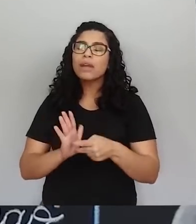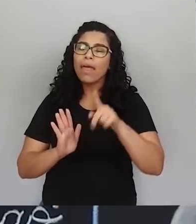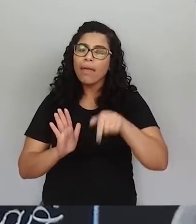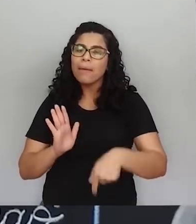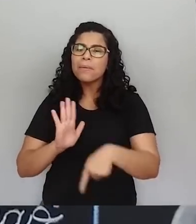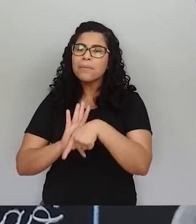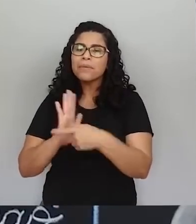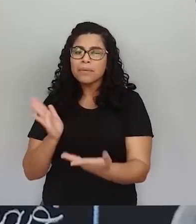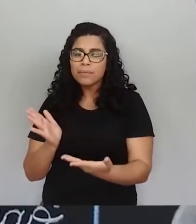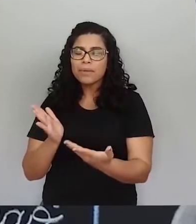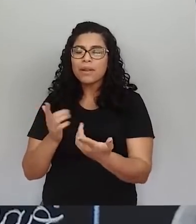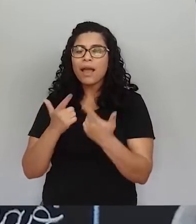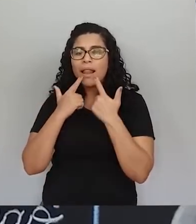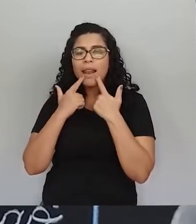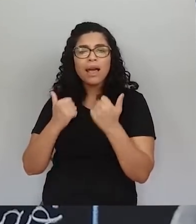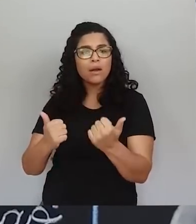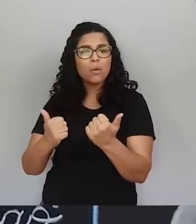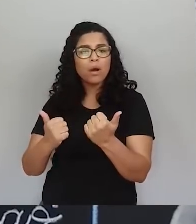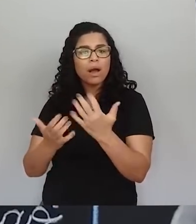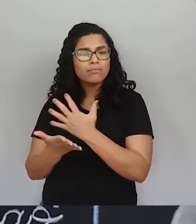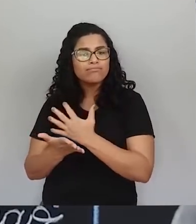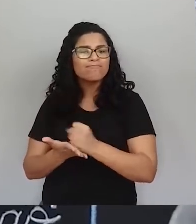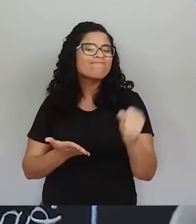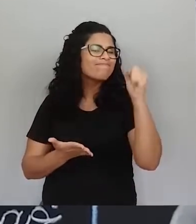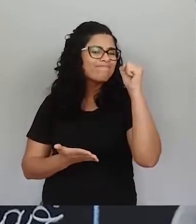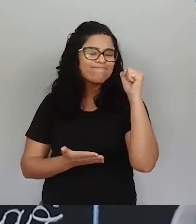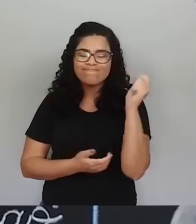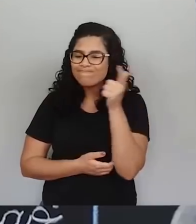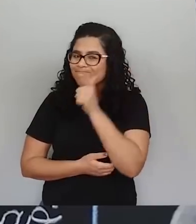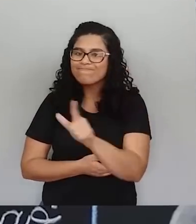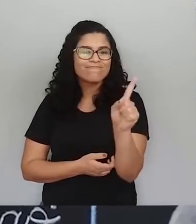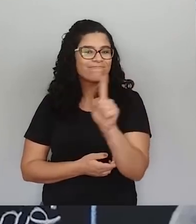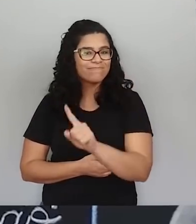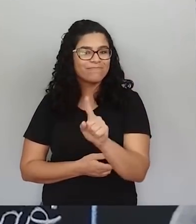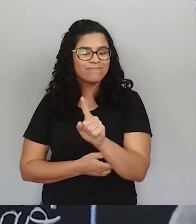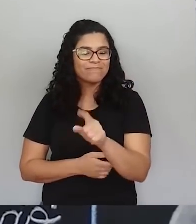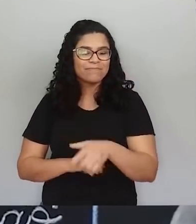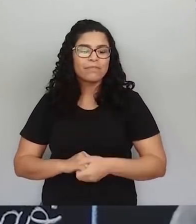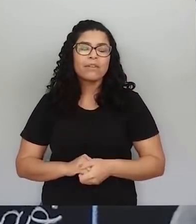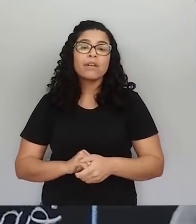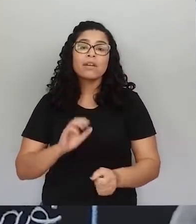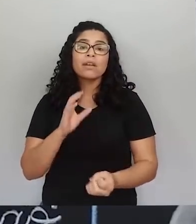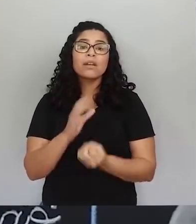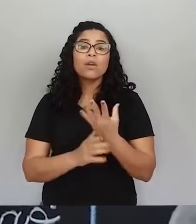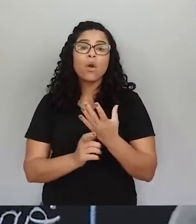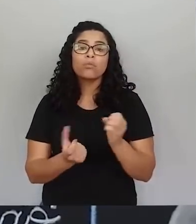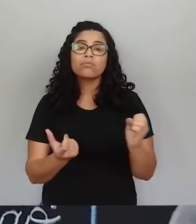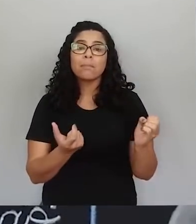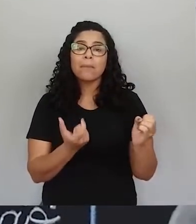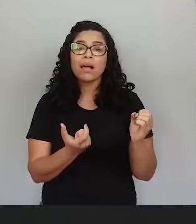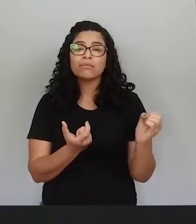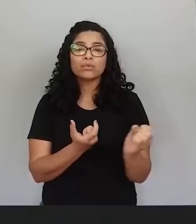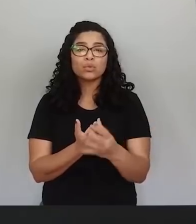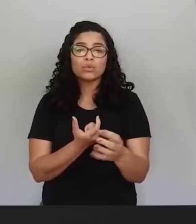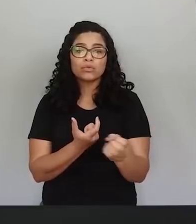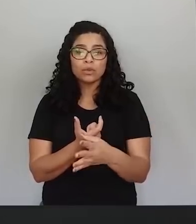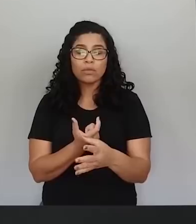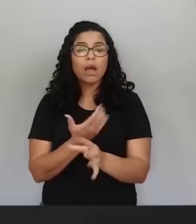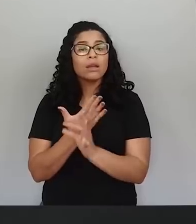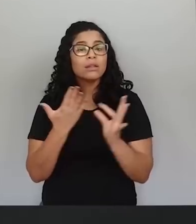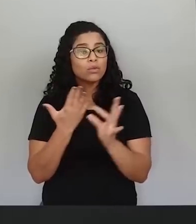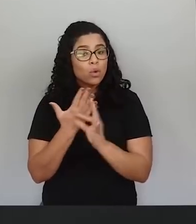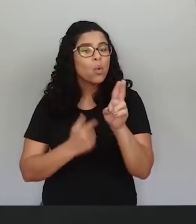gente começa a achar, inclusive, que as palavras sempre existiram, quando na verdade elas são resultados do processo de formação de palavras. A gente vai